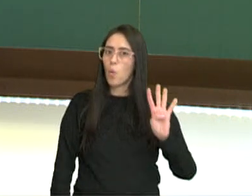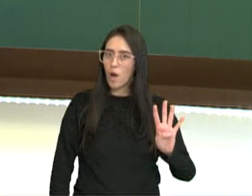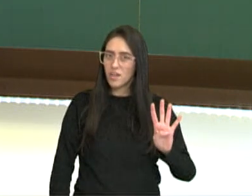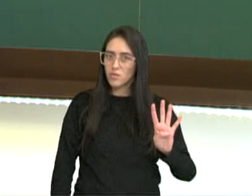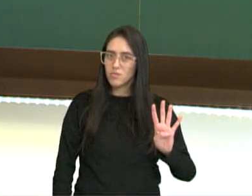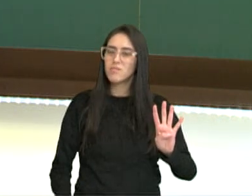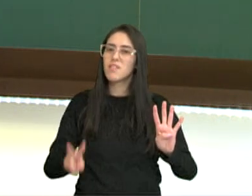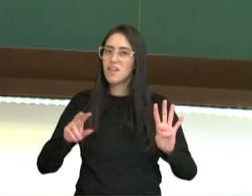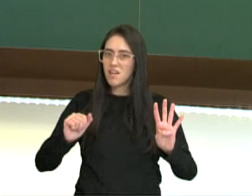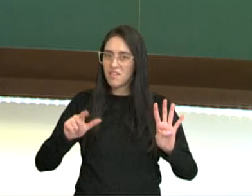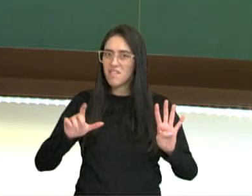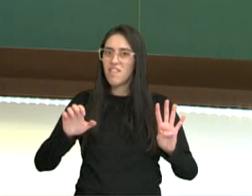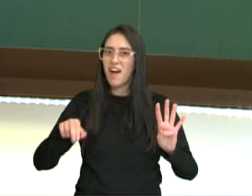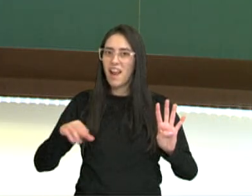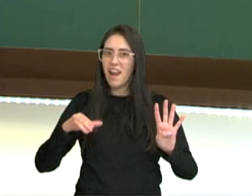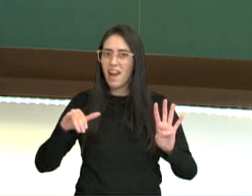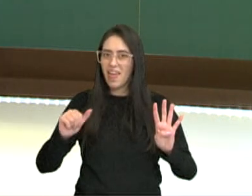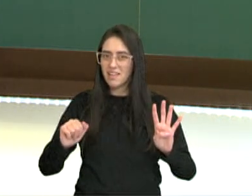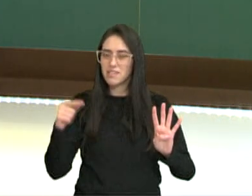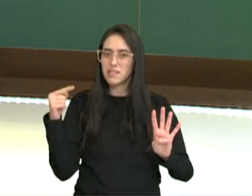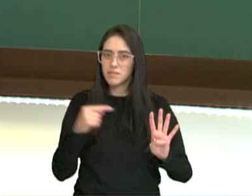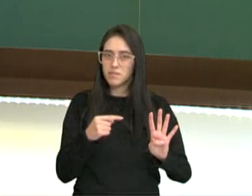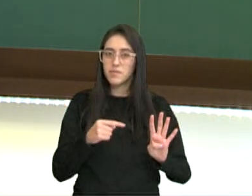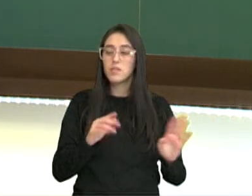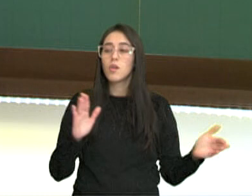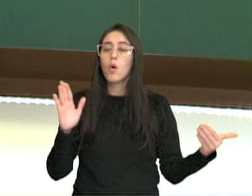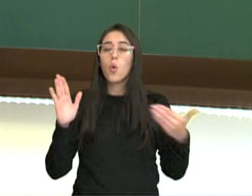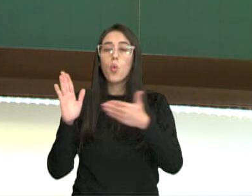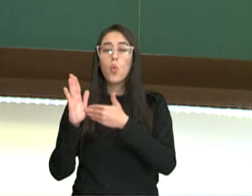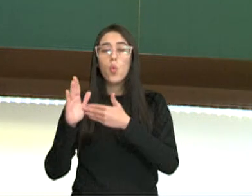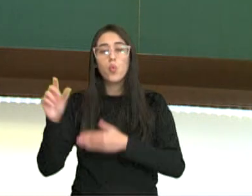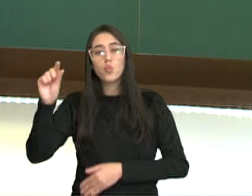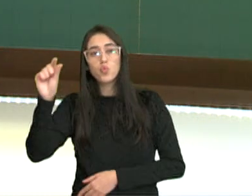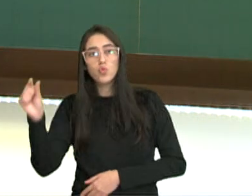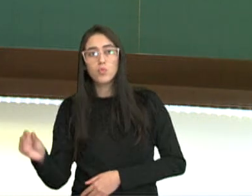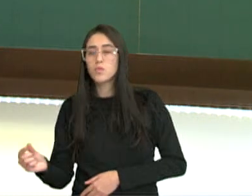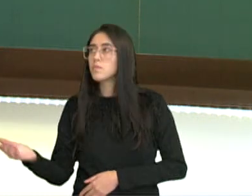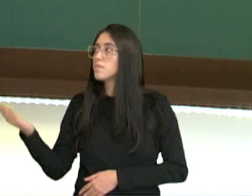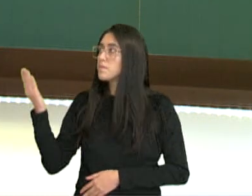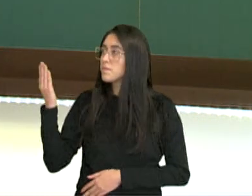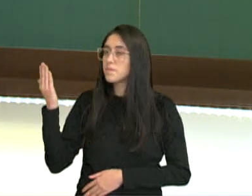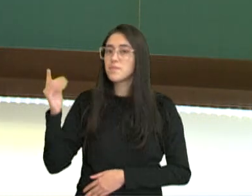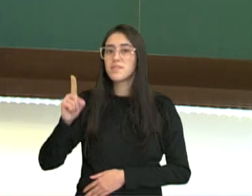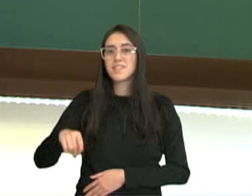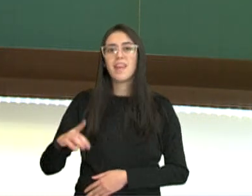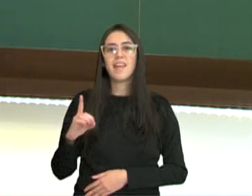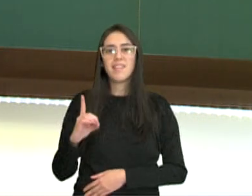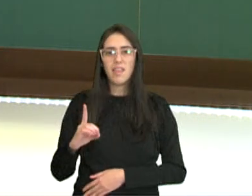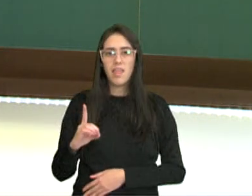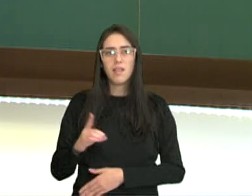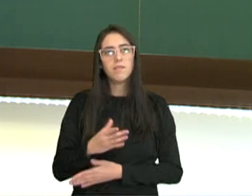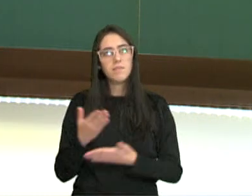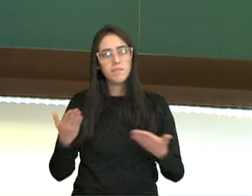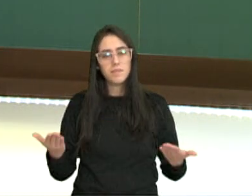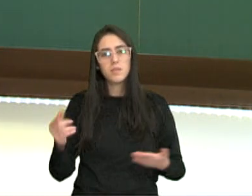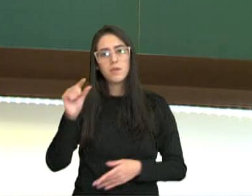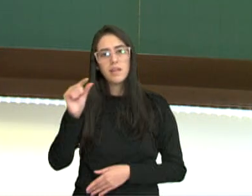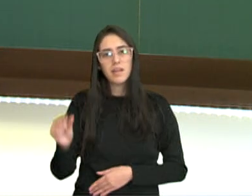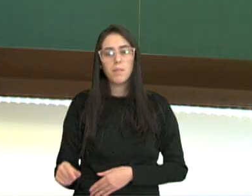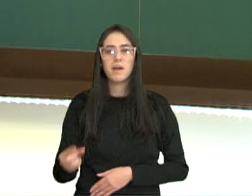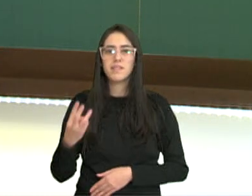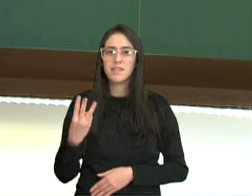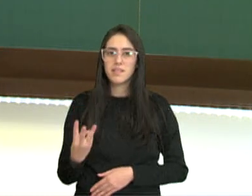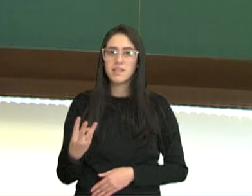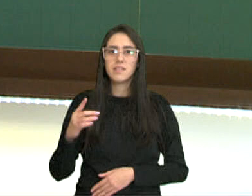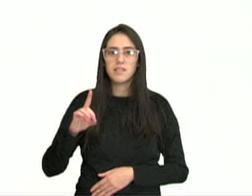é a 4s2, camada 4. E o último subnível que apareceu ali é o D. Então, na camada 3, o